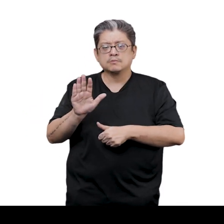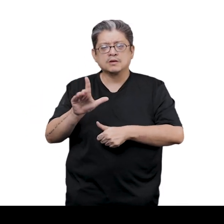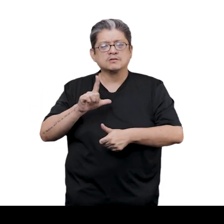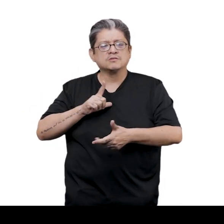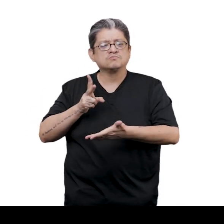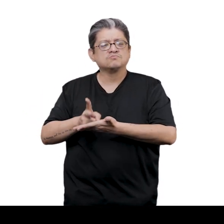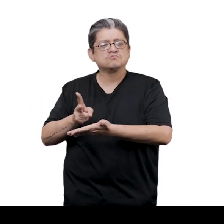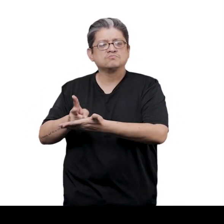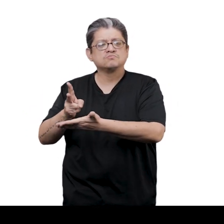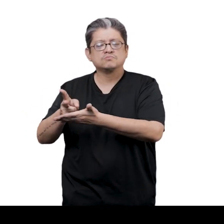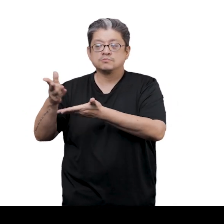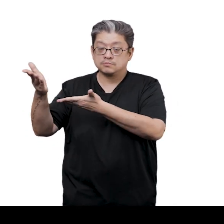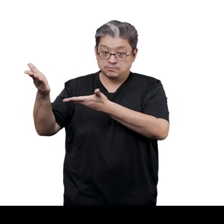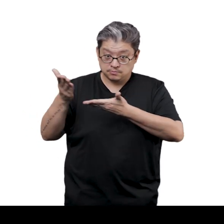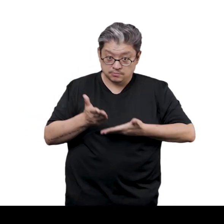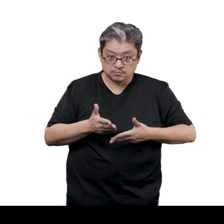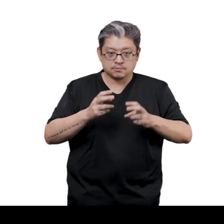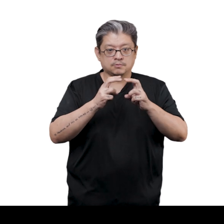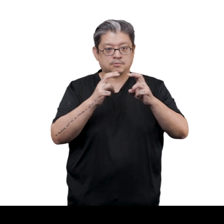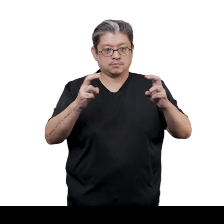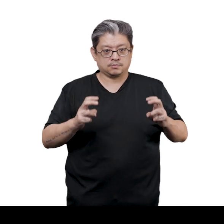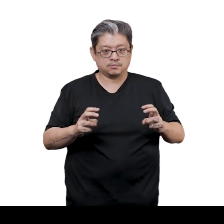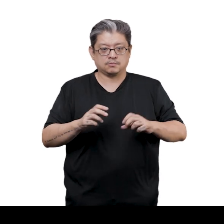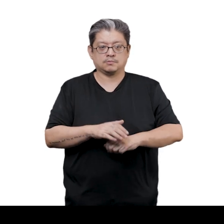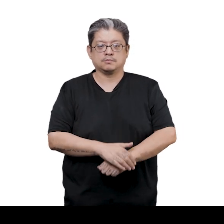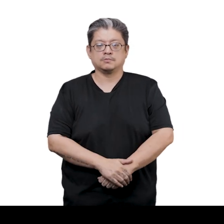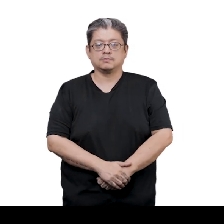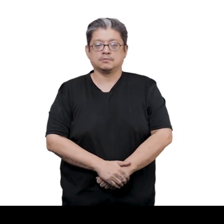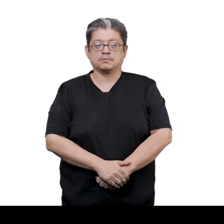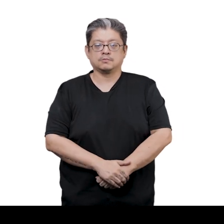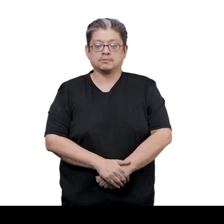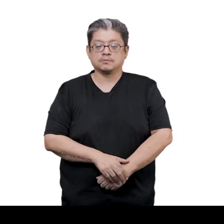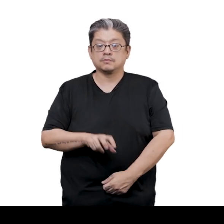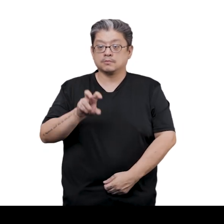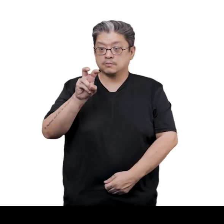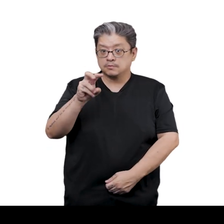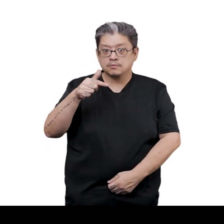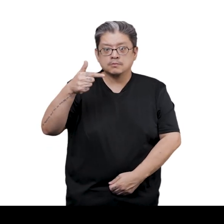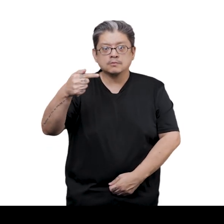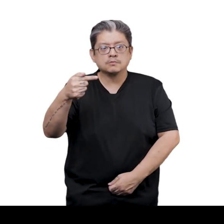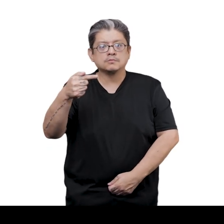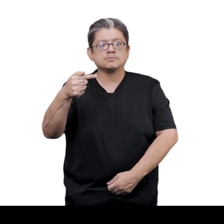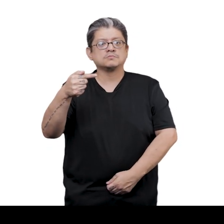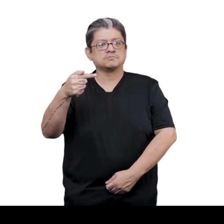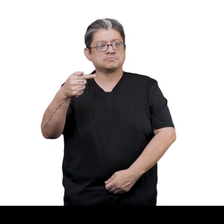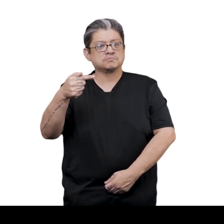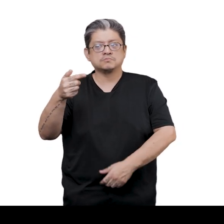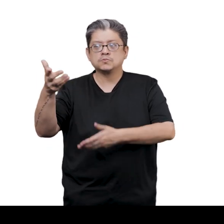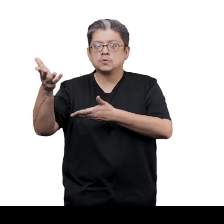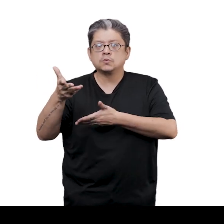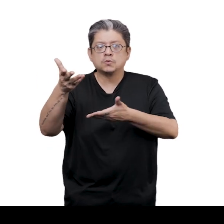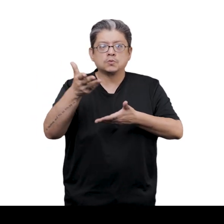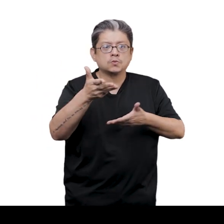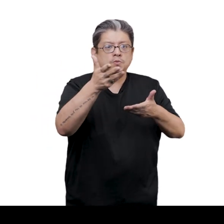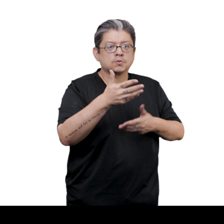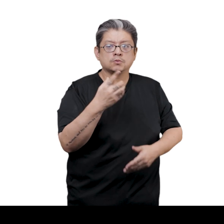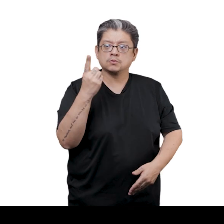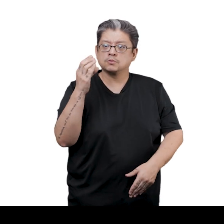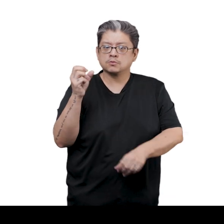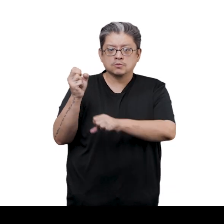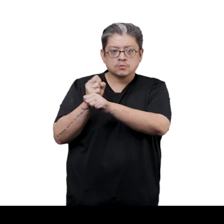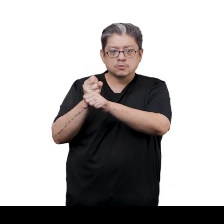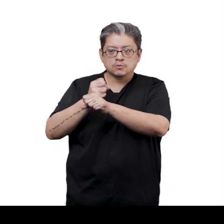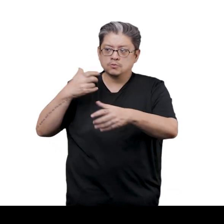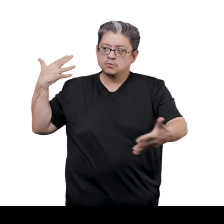coleção. Nesta exposição, 57 delas foram incorporadas nos últimos 10 anos, sendo 21